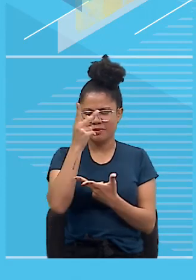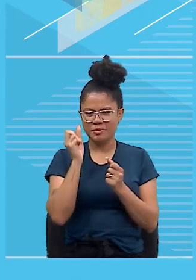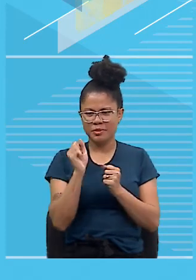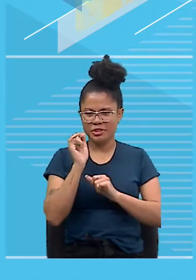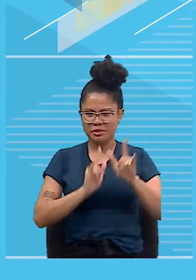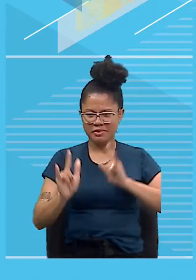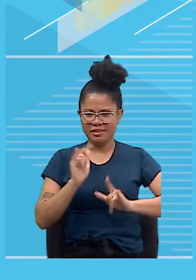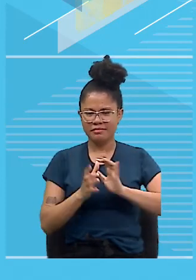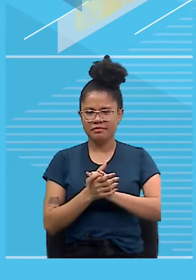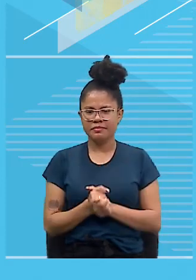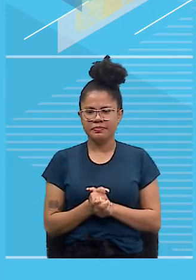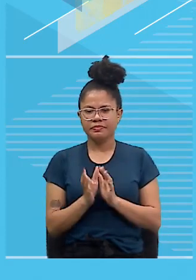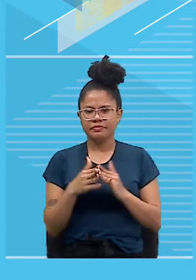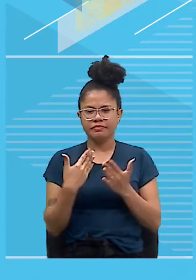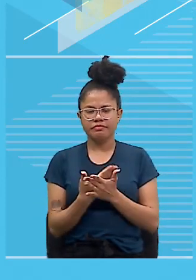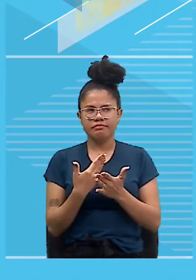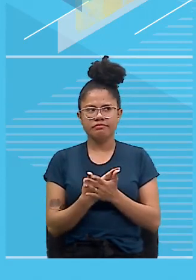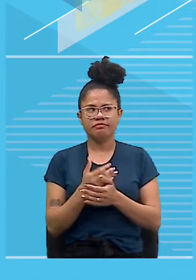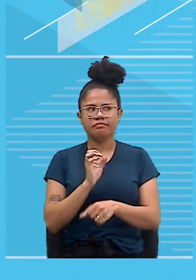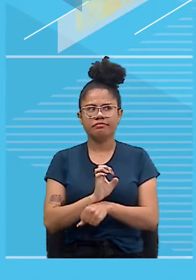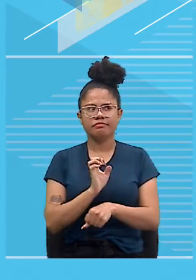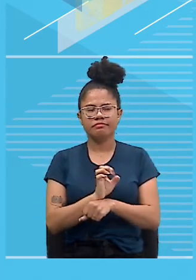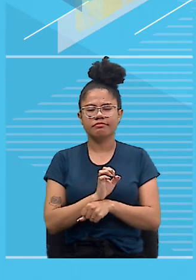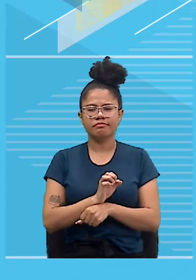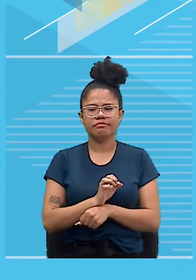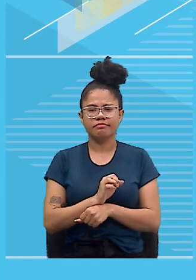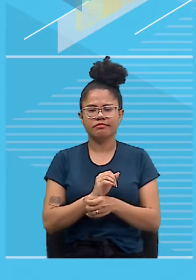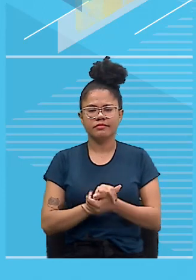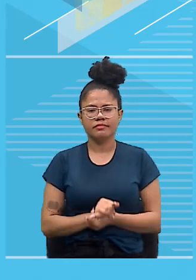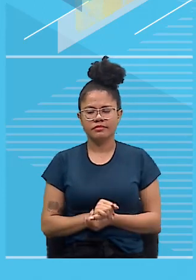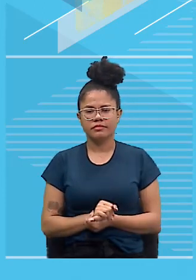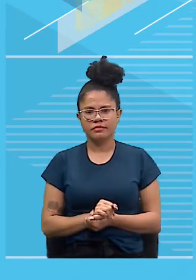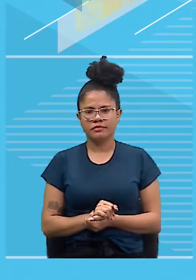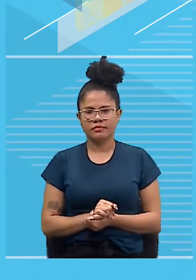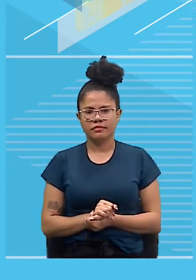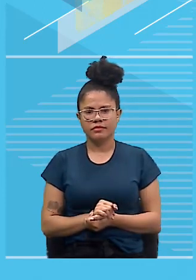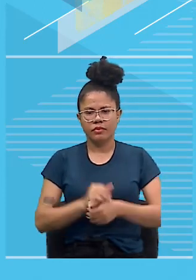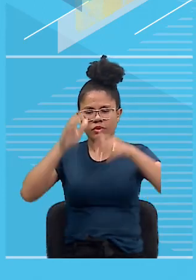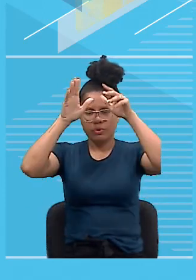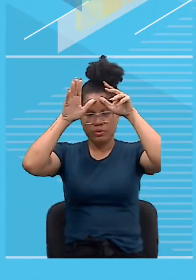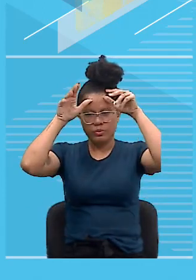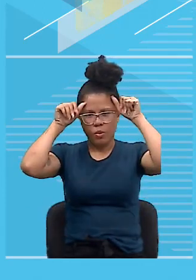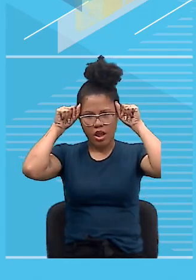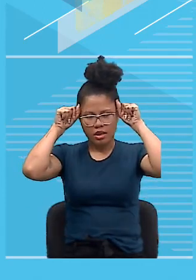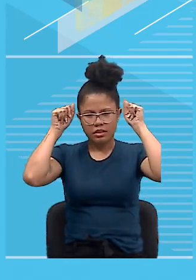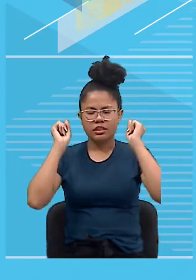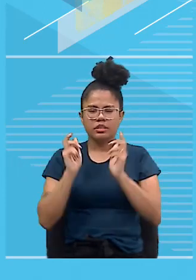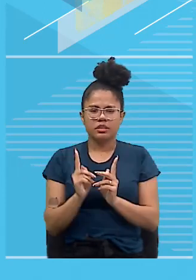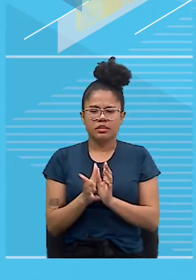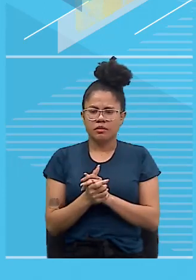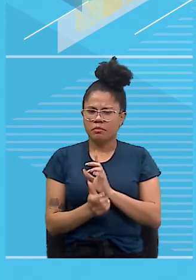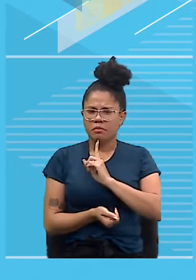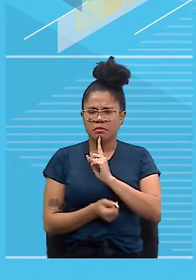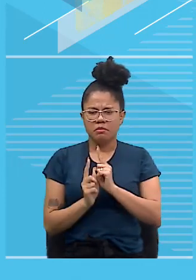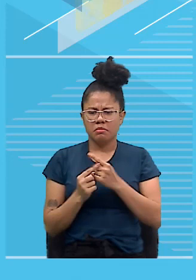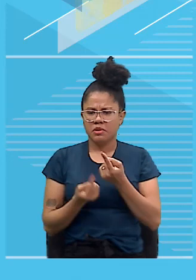nome da escola é turma de Miguelão me perdoe eu vou pesquisar aqui nas imagens do canal educação eu vou descobrir como é o nome da escola mas não é esse